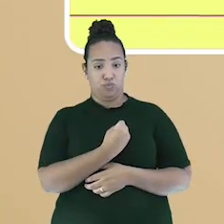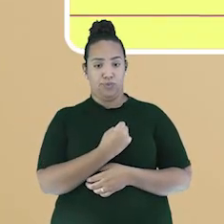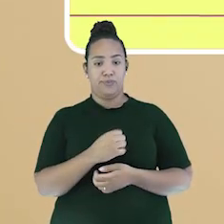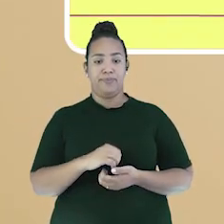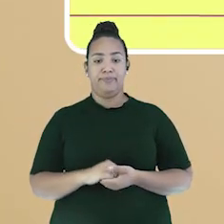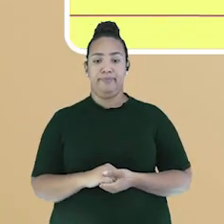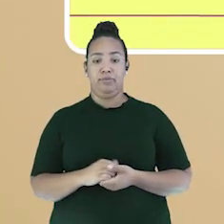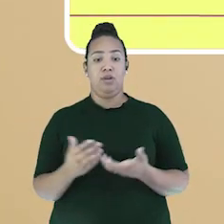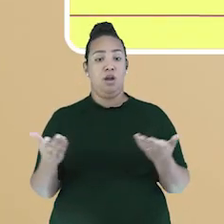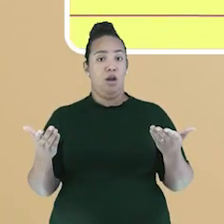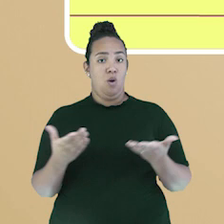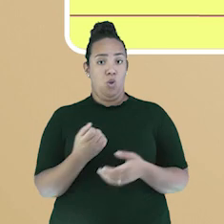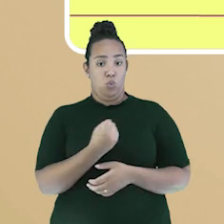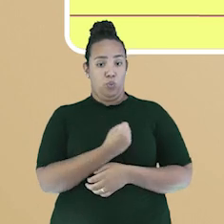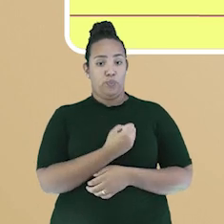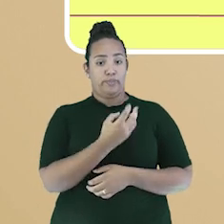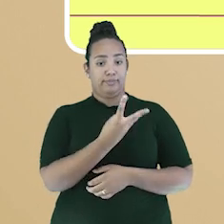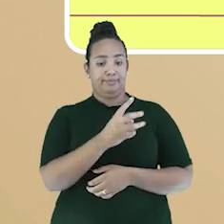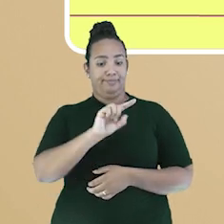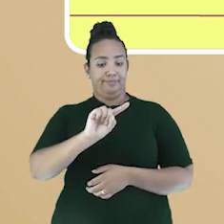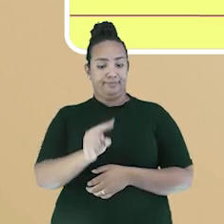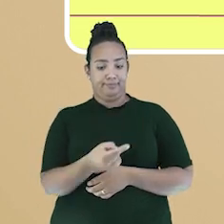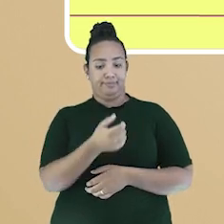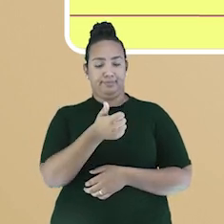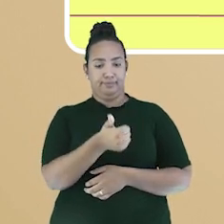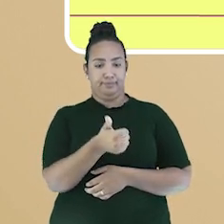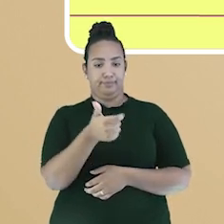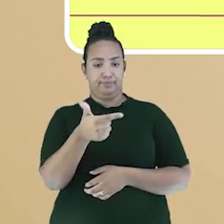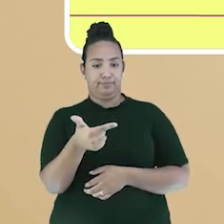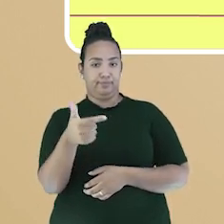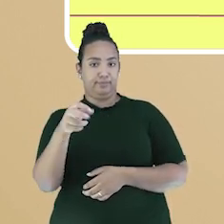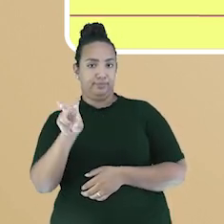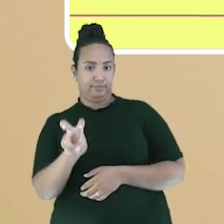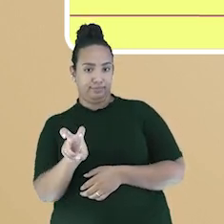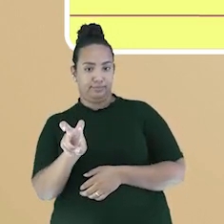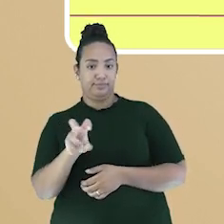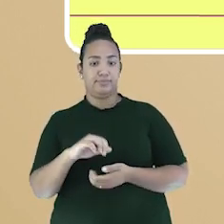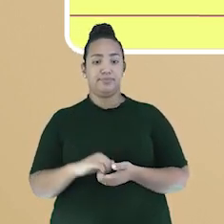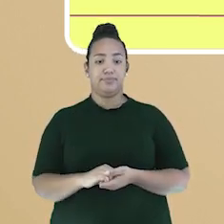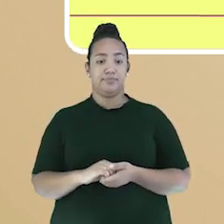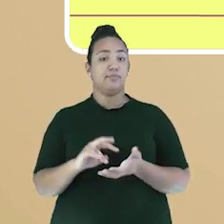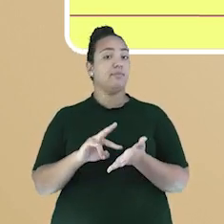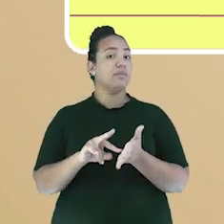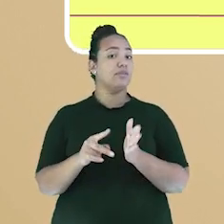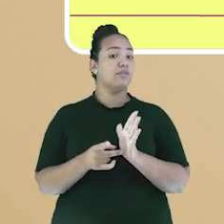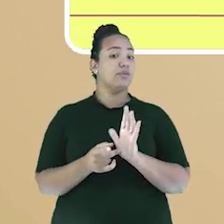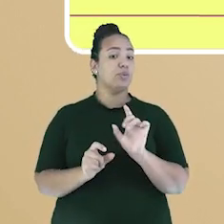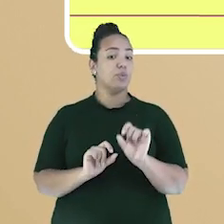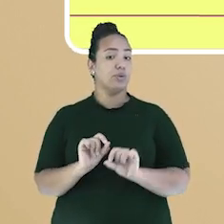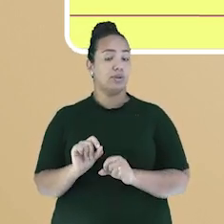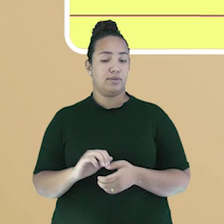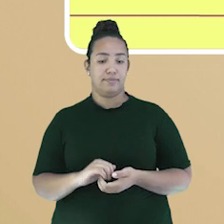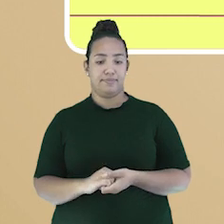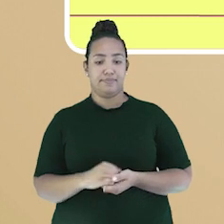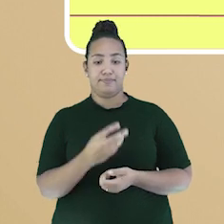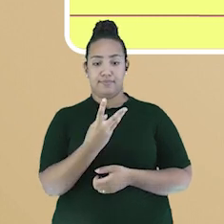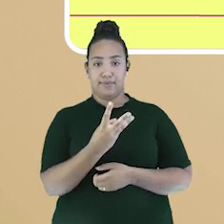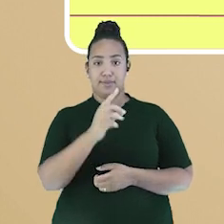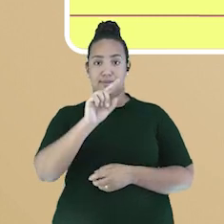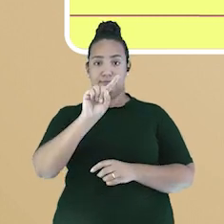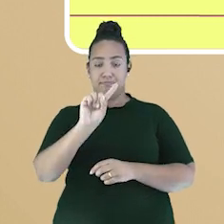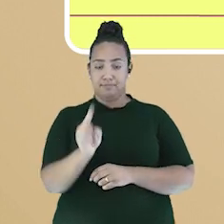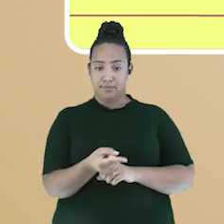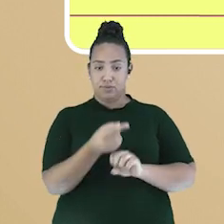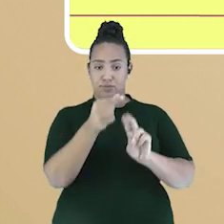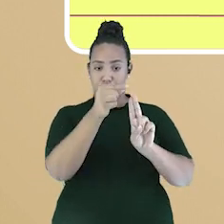temos o numeral 3.125 que corresponde a 3 mil unidades de milhar